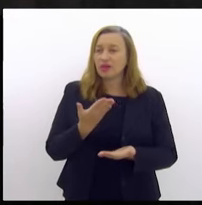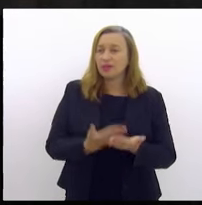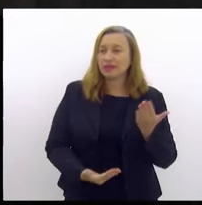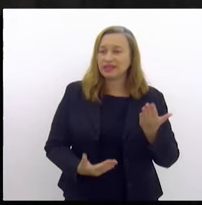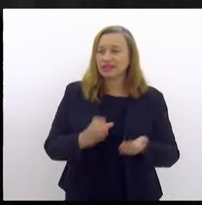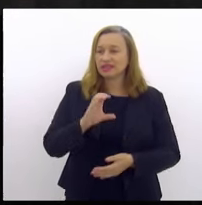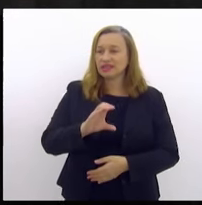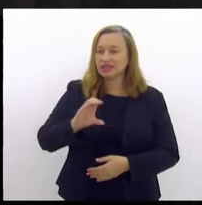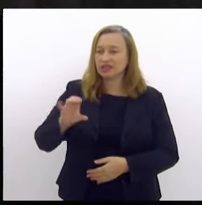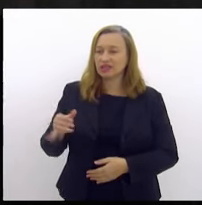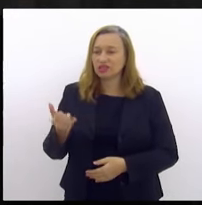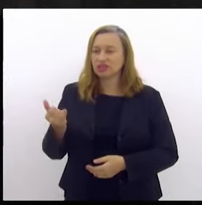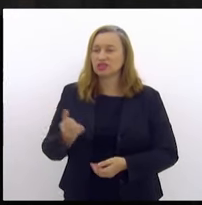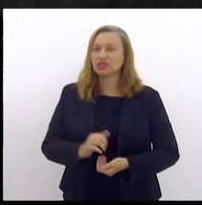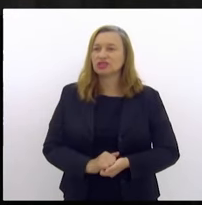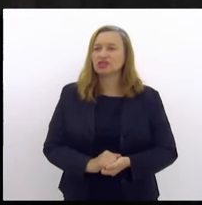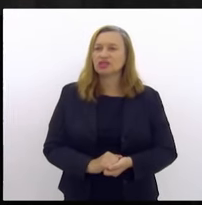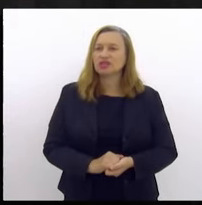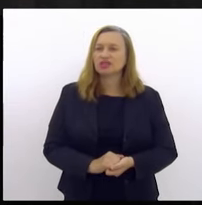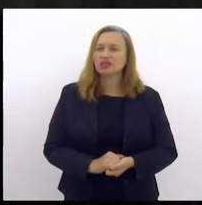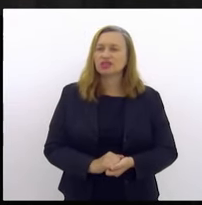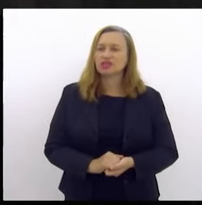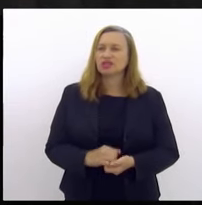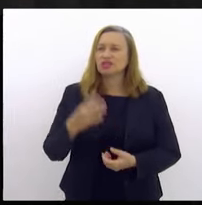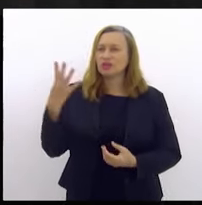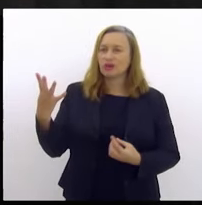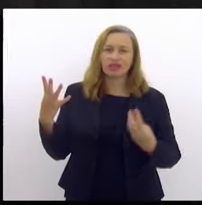CCJ por 4-3.